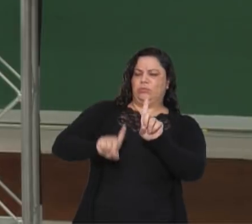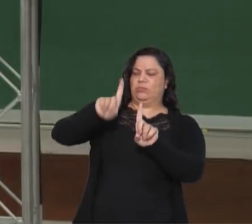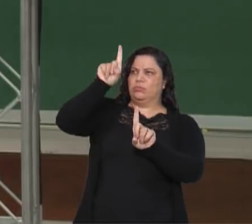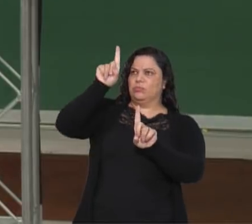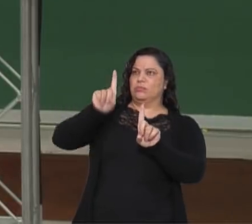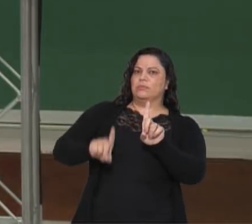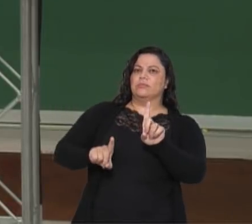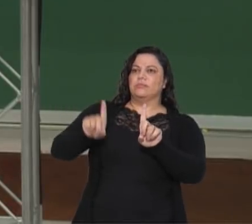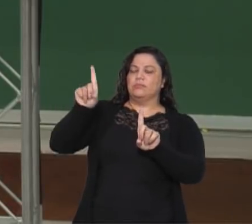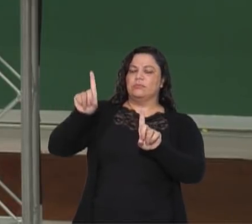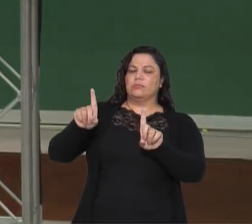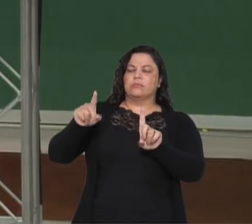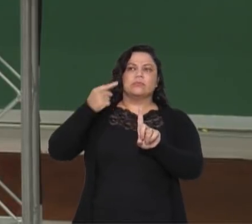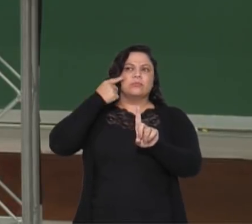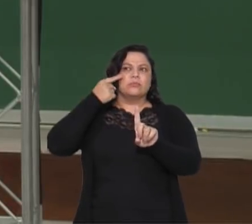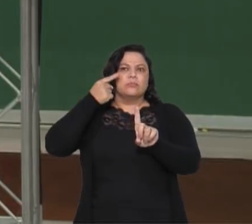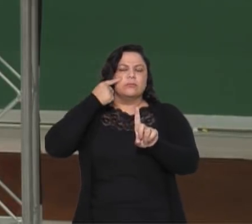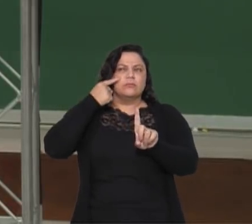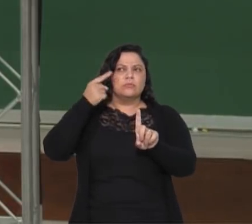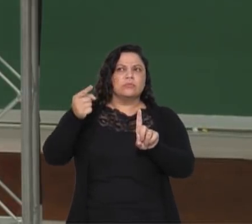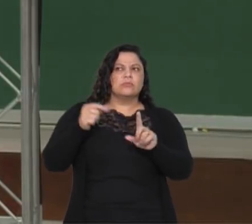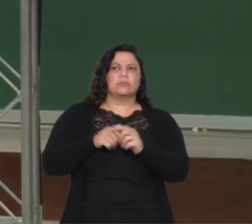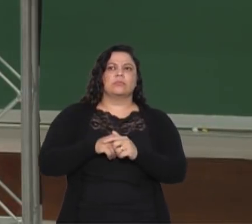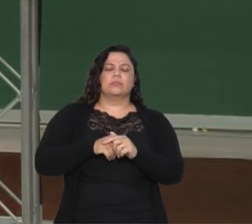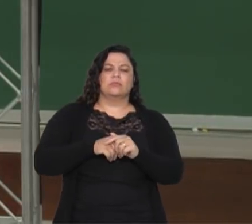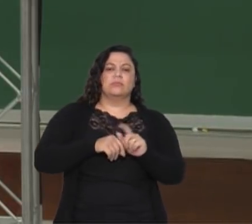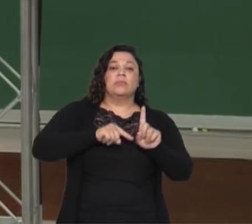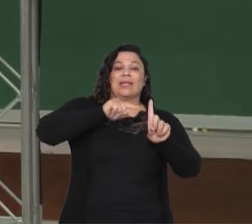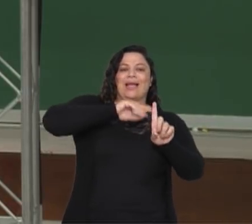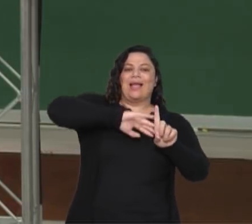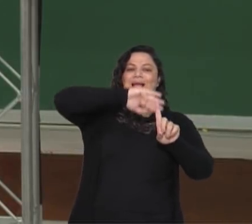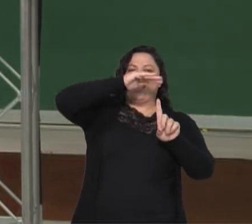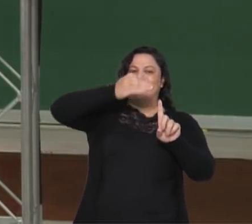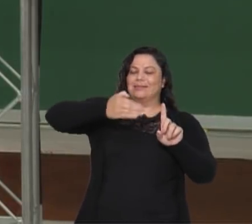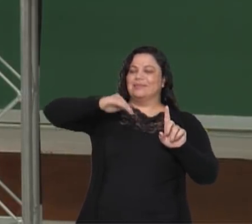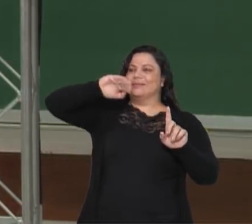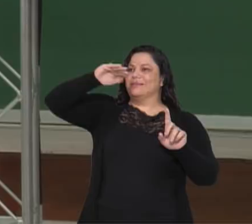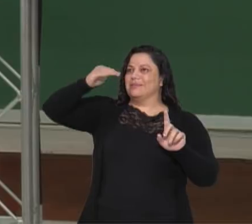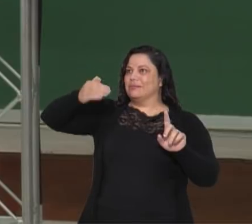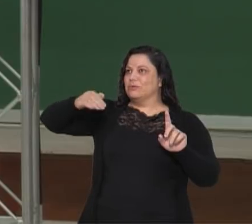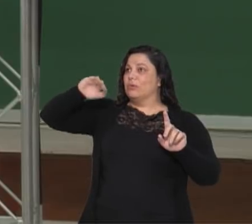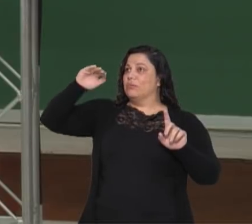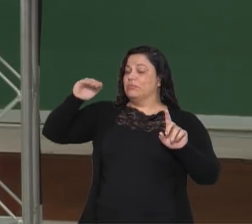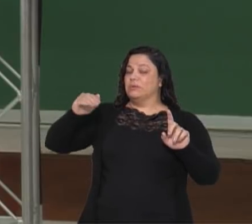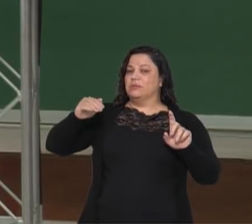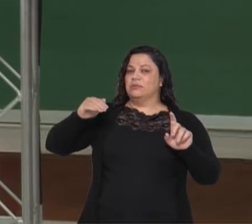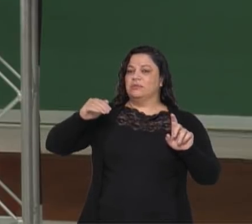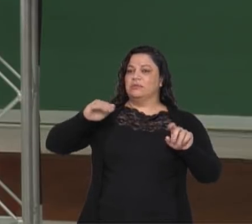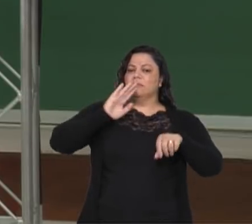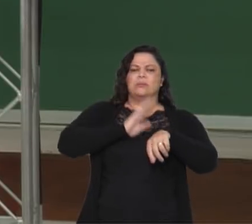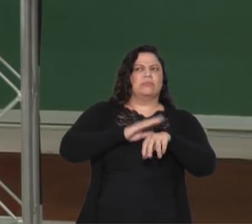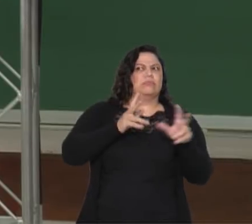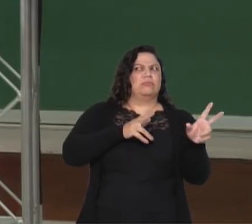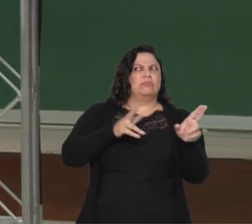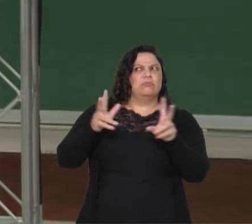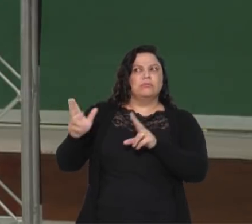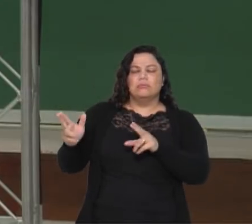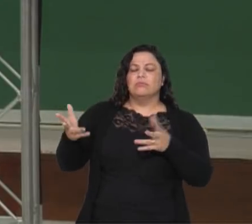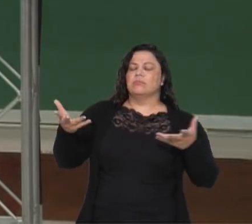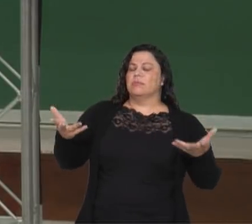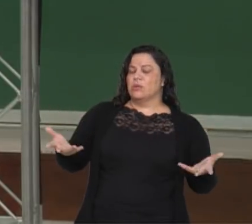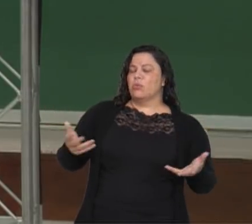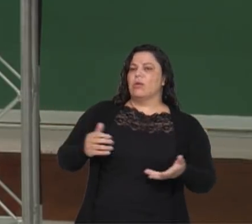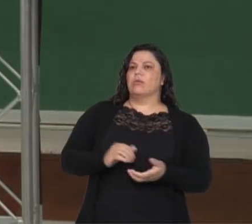para vocês, olha só, as ondas, elas têm a mesma quantidade de tempo. Então, elas tinham o mesmo